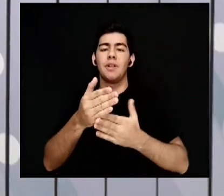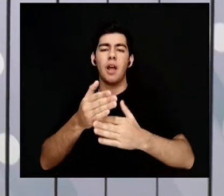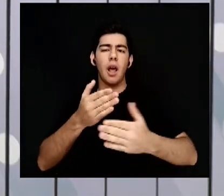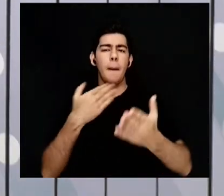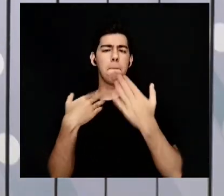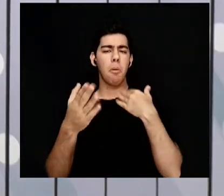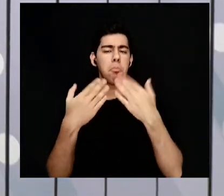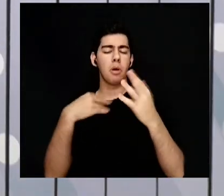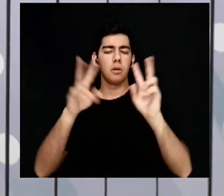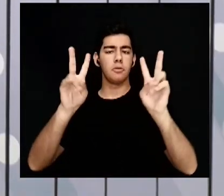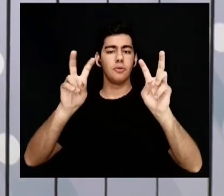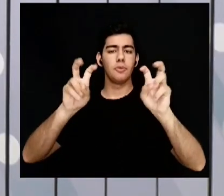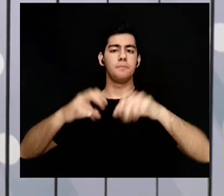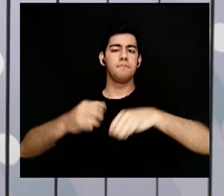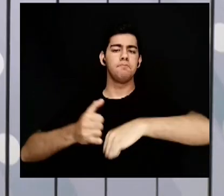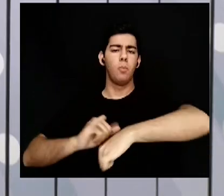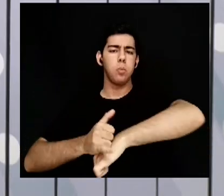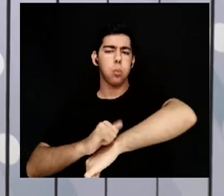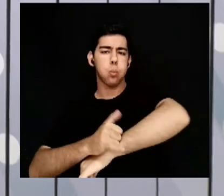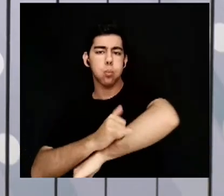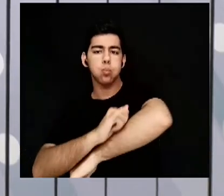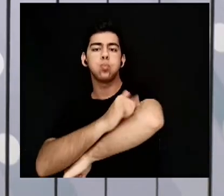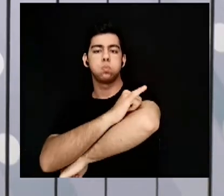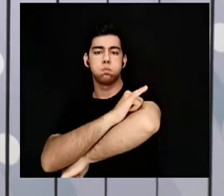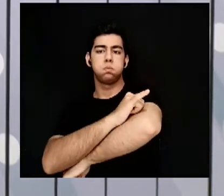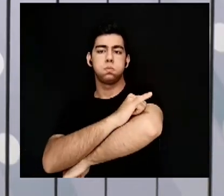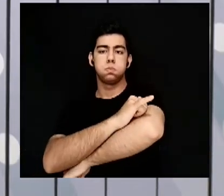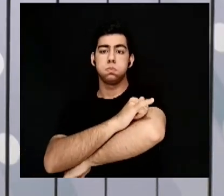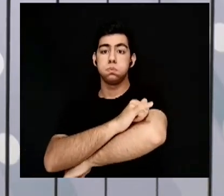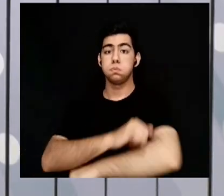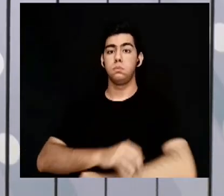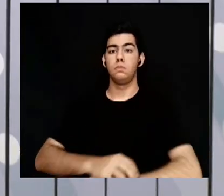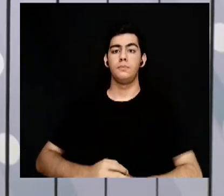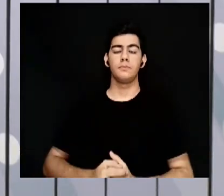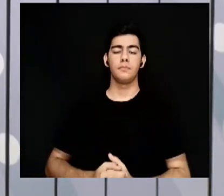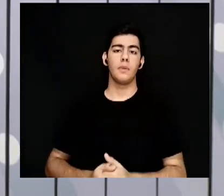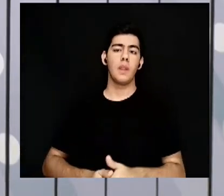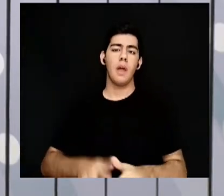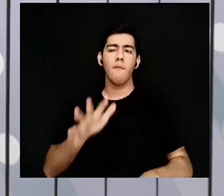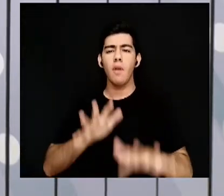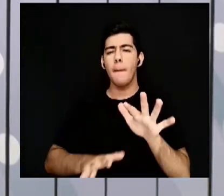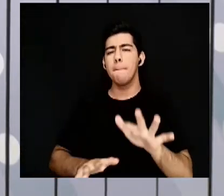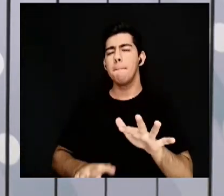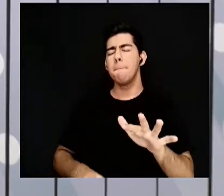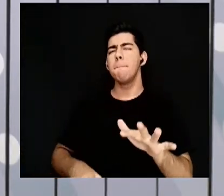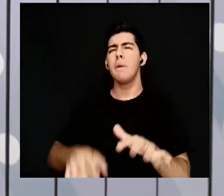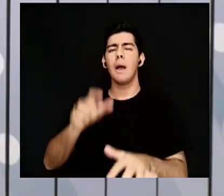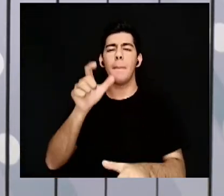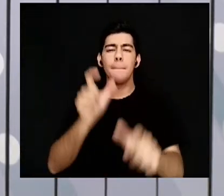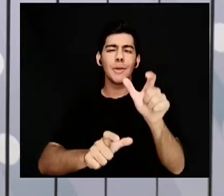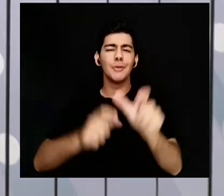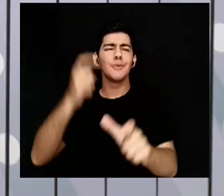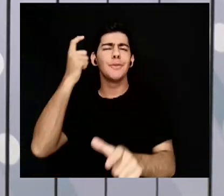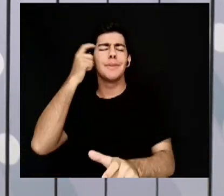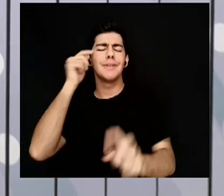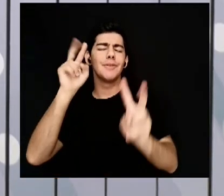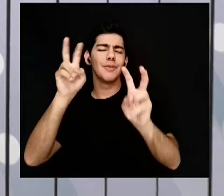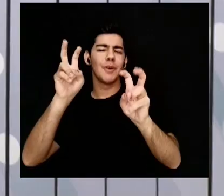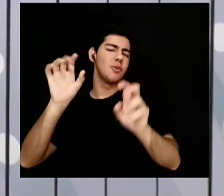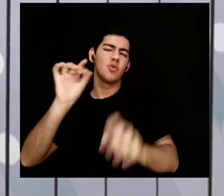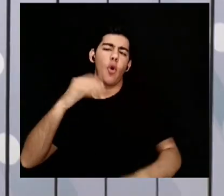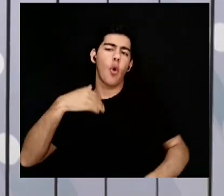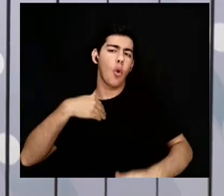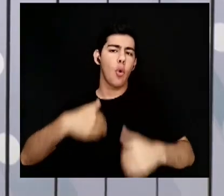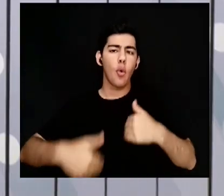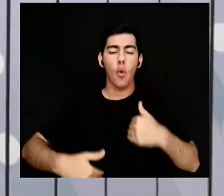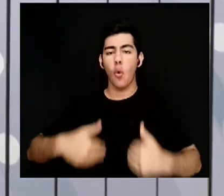quando a gente fala em obesidade, muita gente associa o tema à aparência física, mas os médicos têm reforçado que